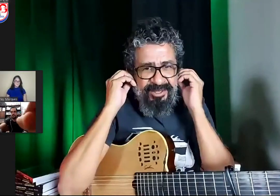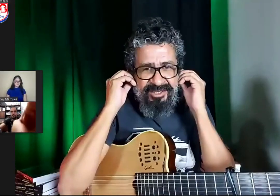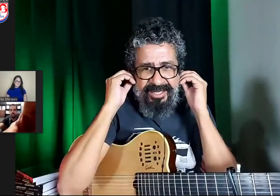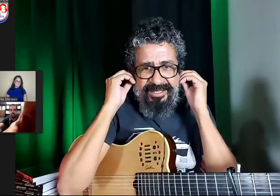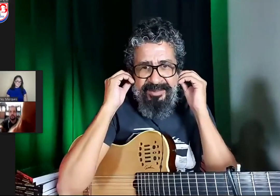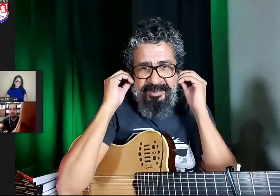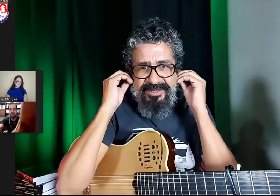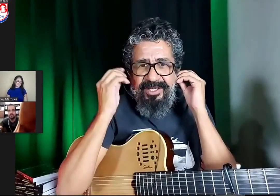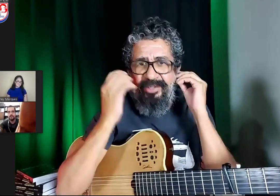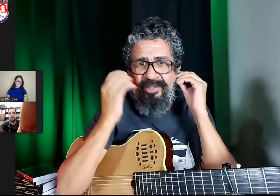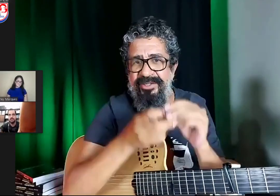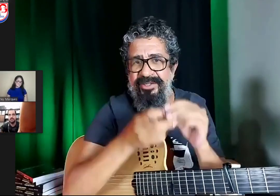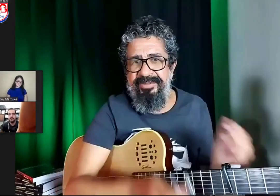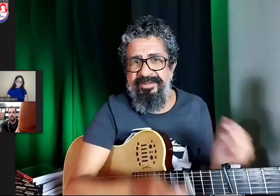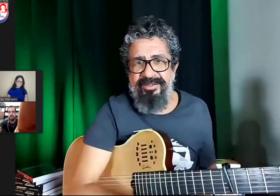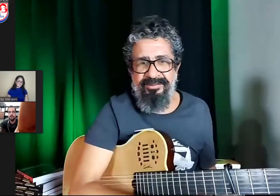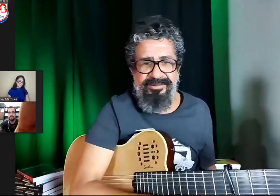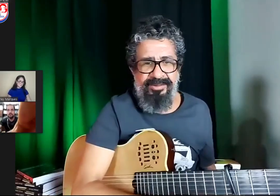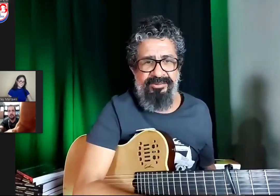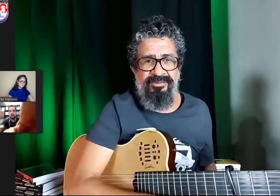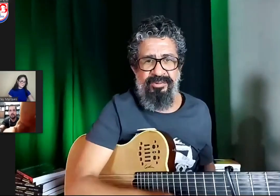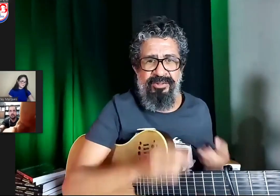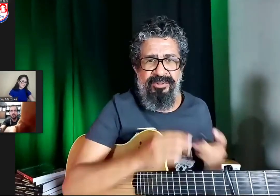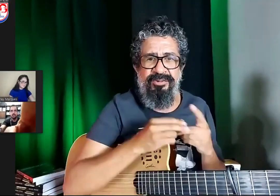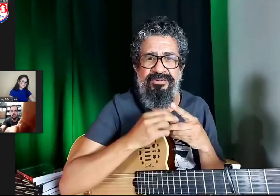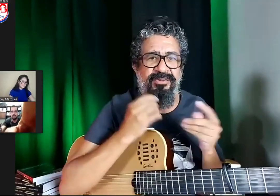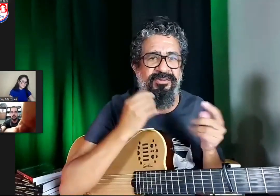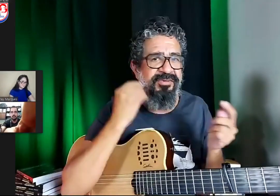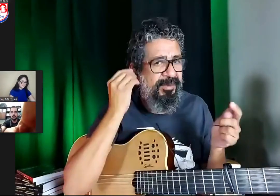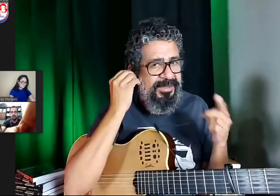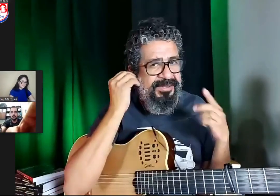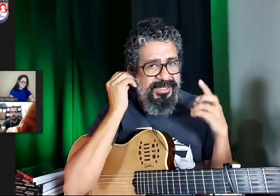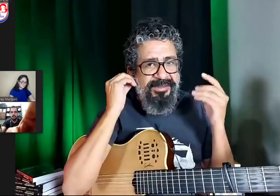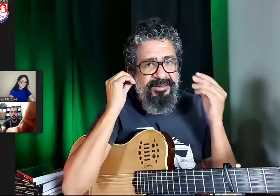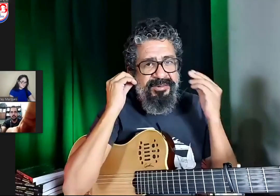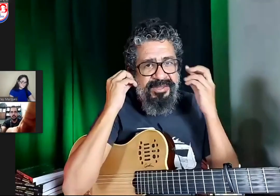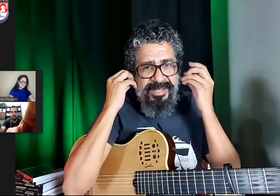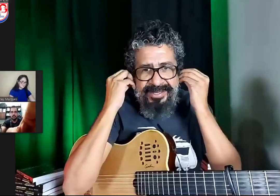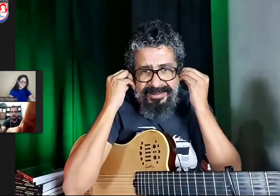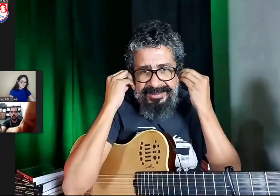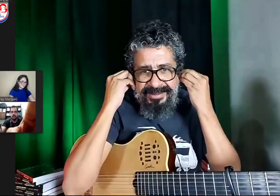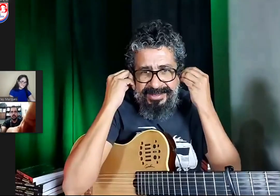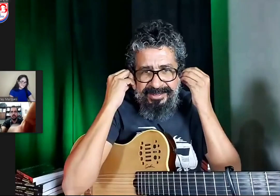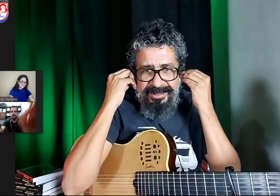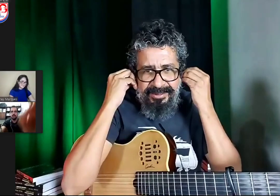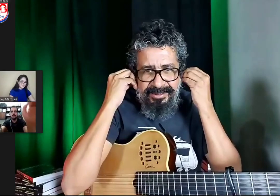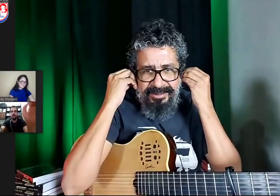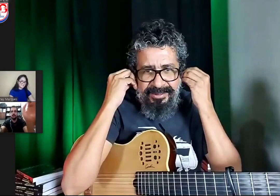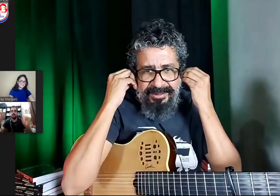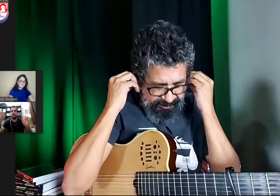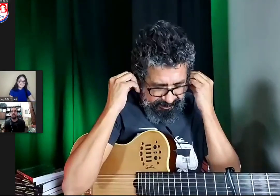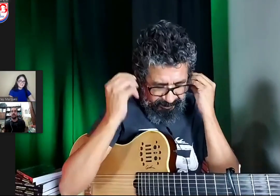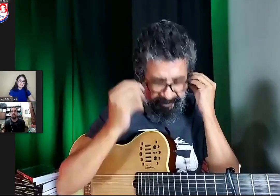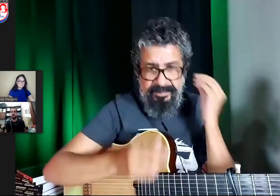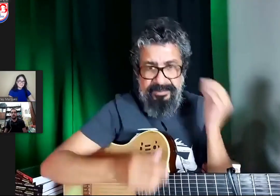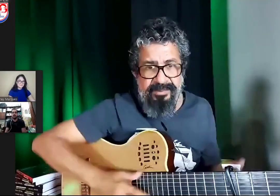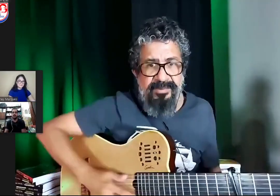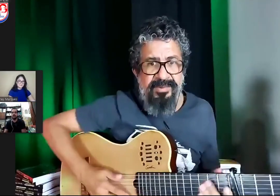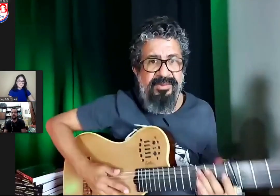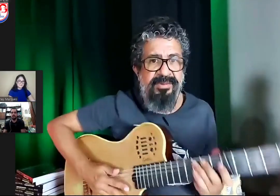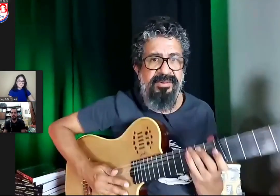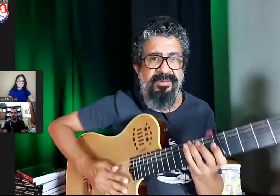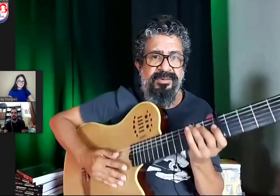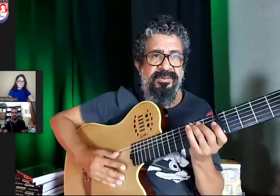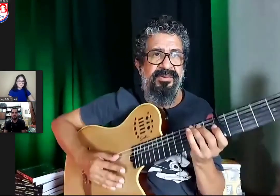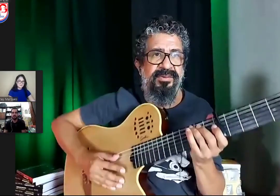Beleza, deixa eu ajeitar aqui, porque esse negócio toda vez os fones dos fios ficam passando. Oh, Cida, tá rolando um eco aí na